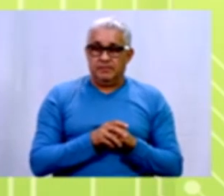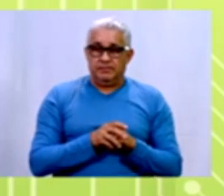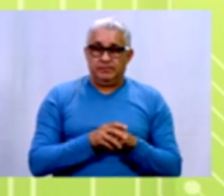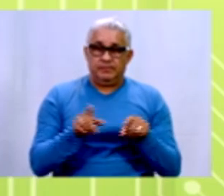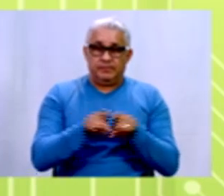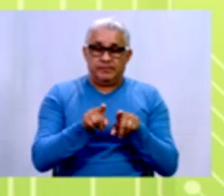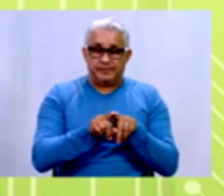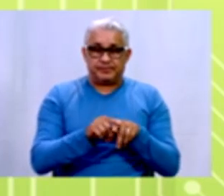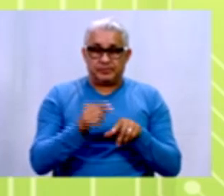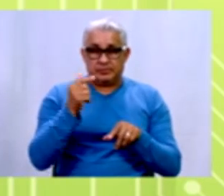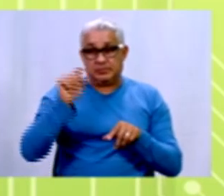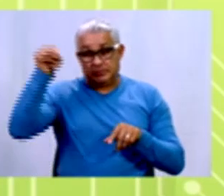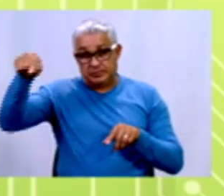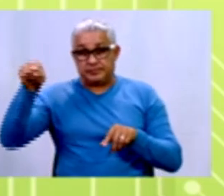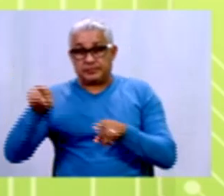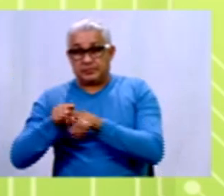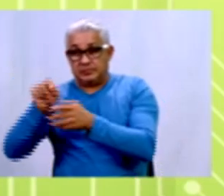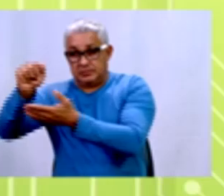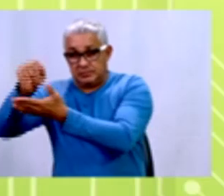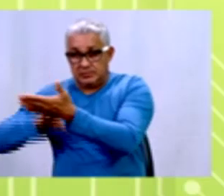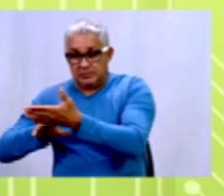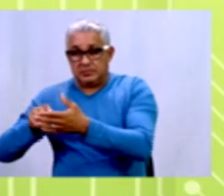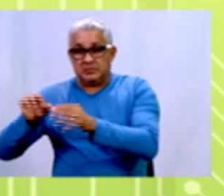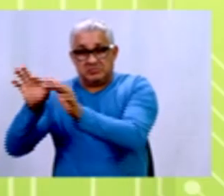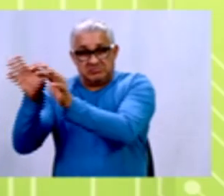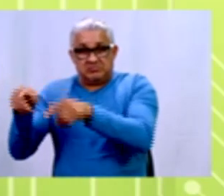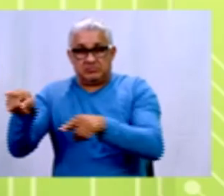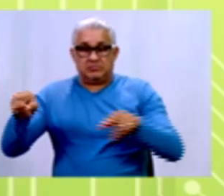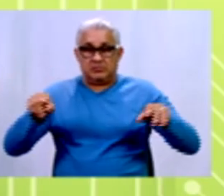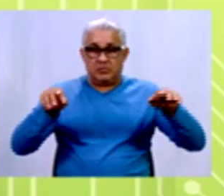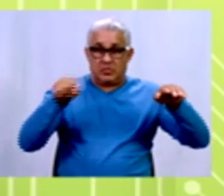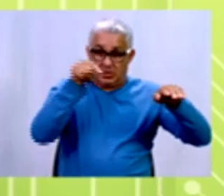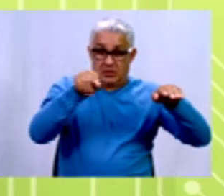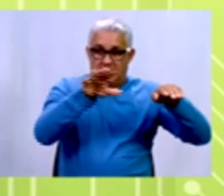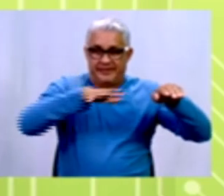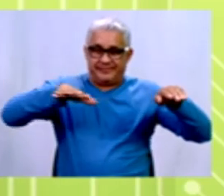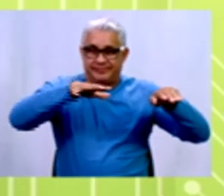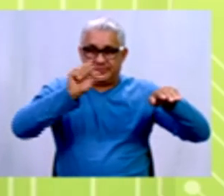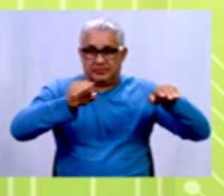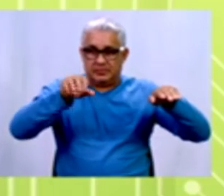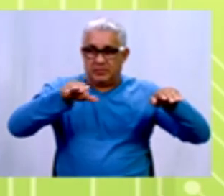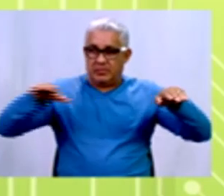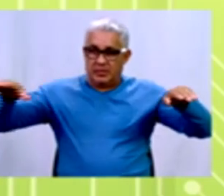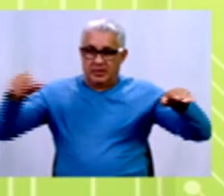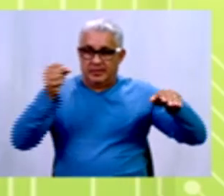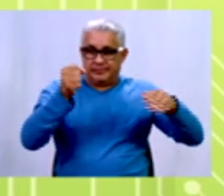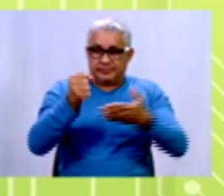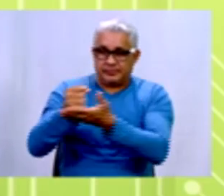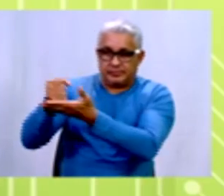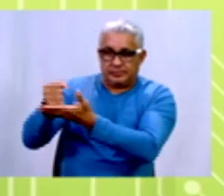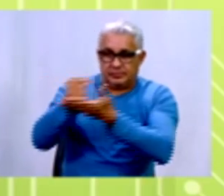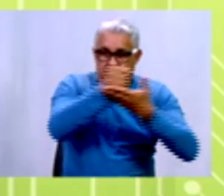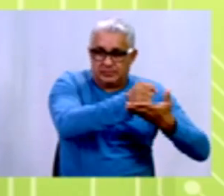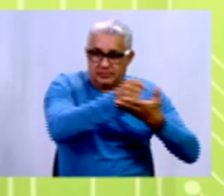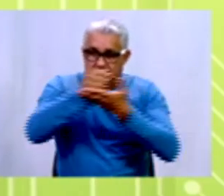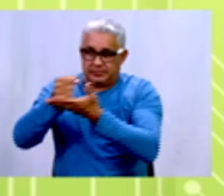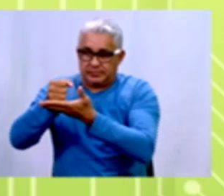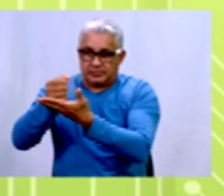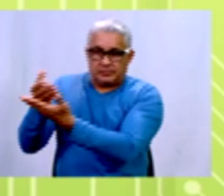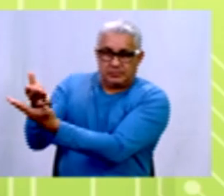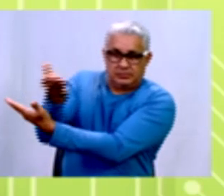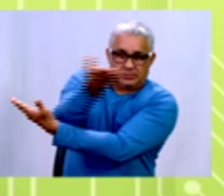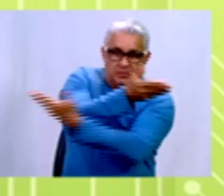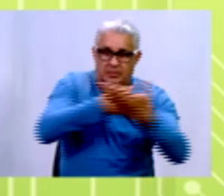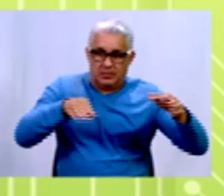e outro que esteja pegando uma atividade muito mais simples ou coisa do gênero. Então, ele possa fazer esse meio